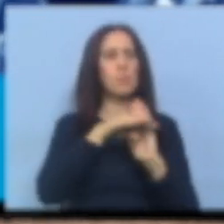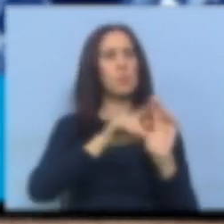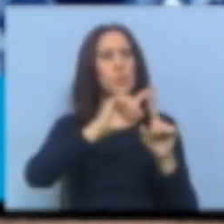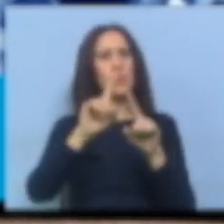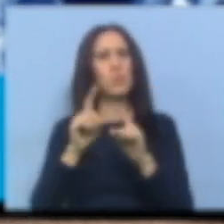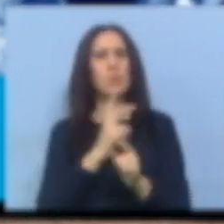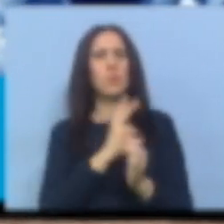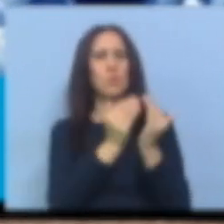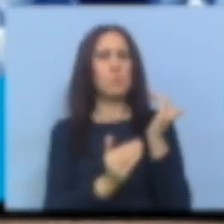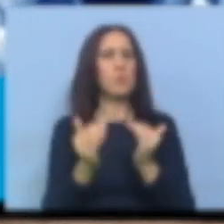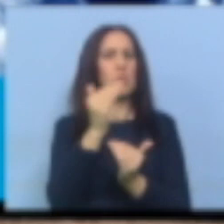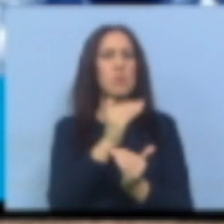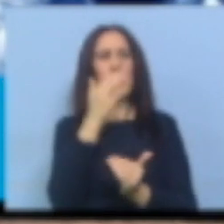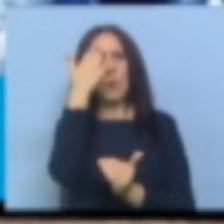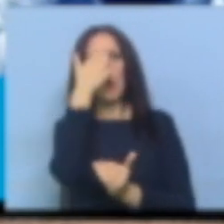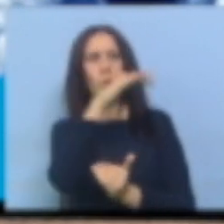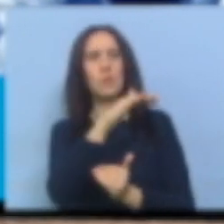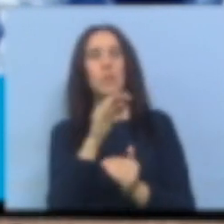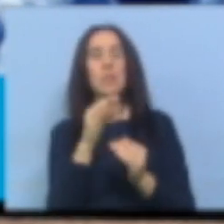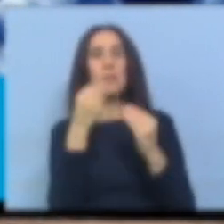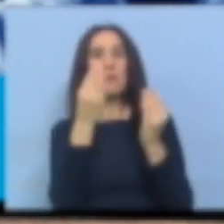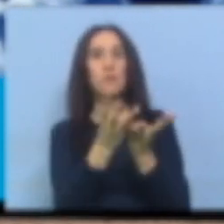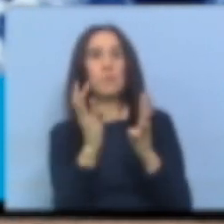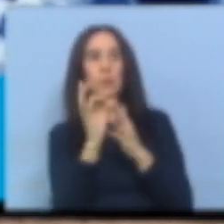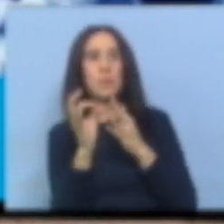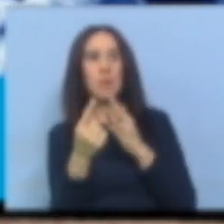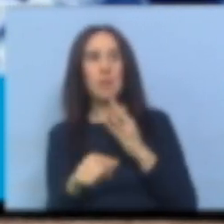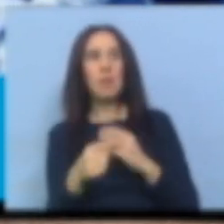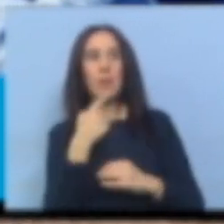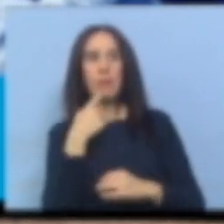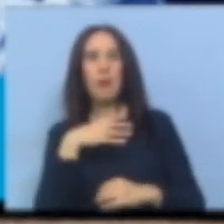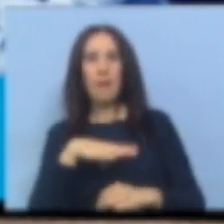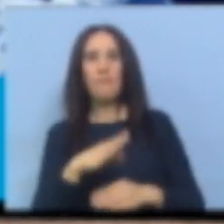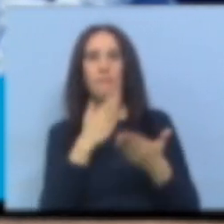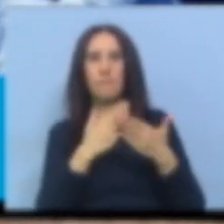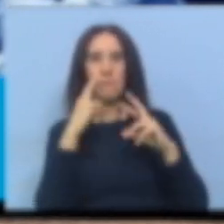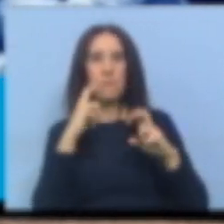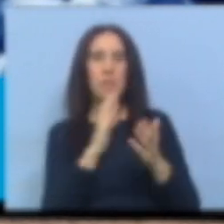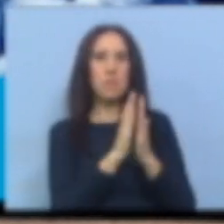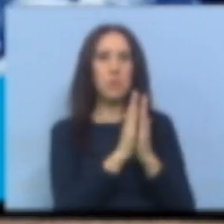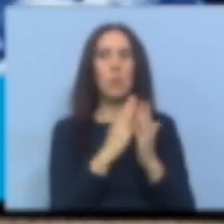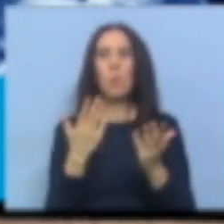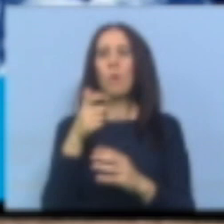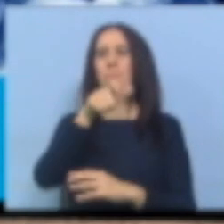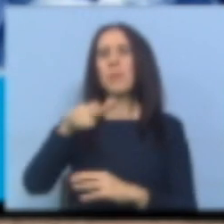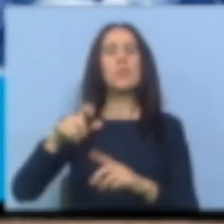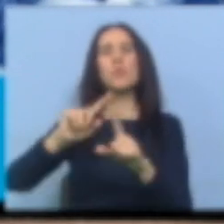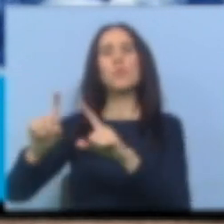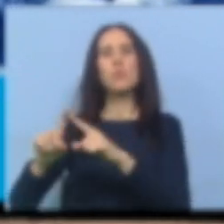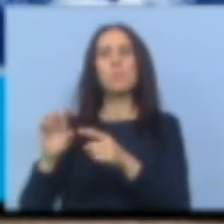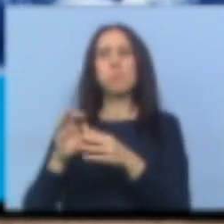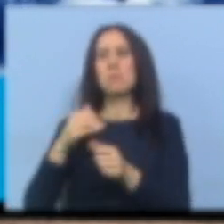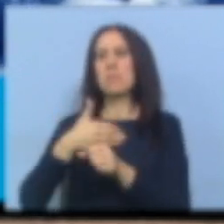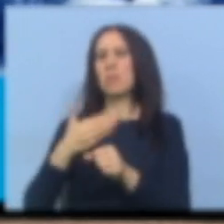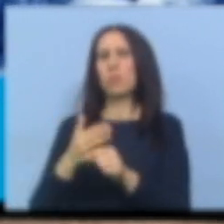ensino superior que queiram formação especializada neste domínio de estudos da religião, até agentes ligados, de facto, aos mais